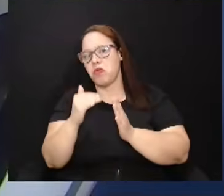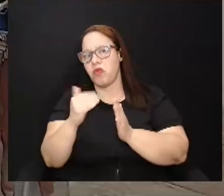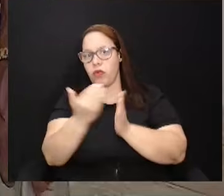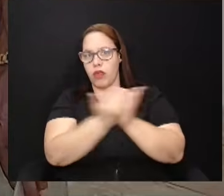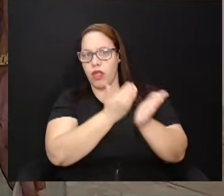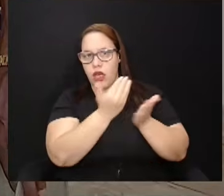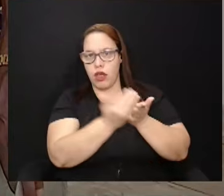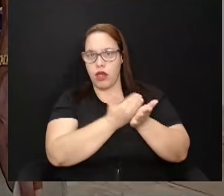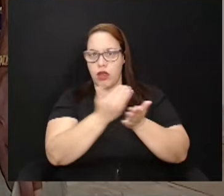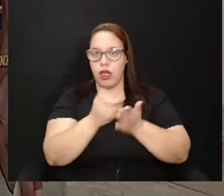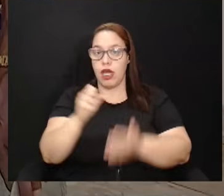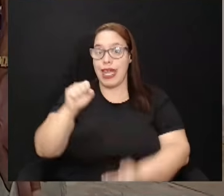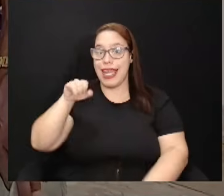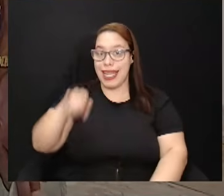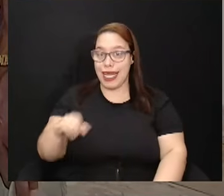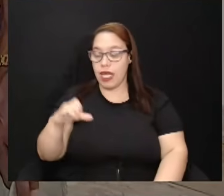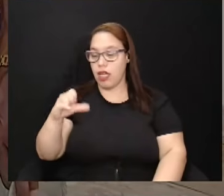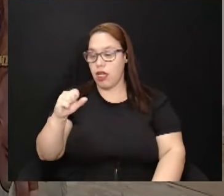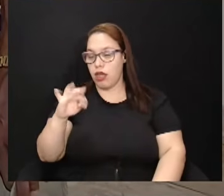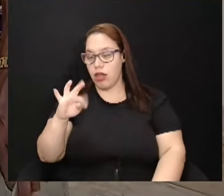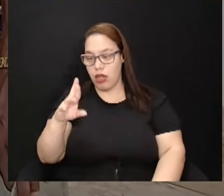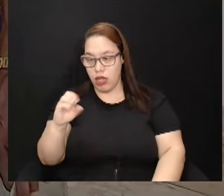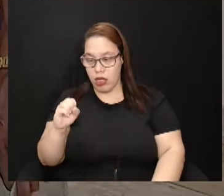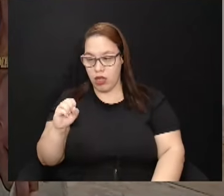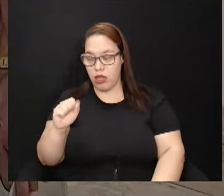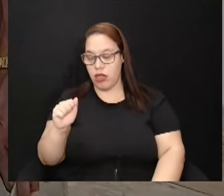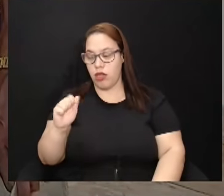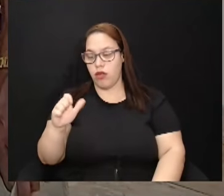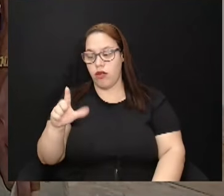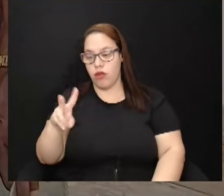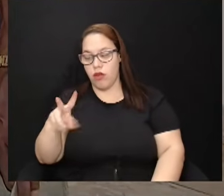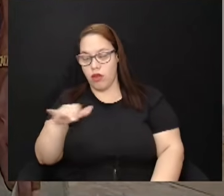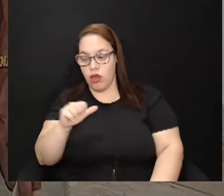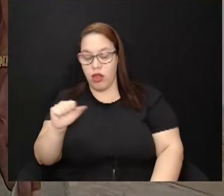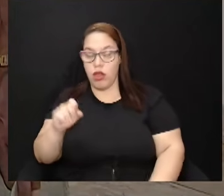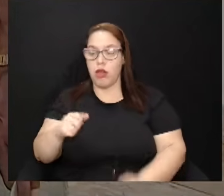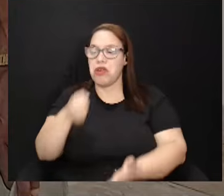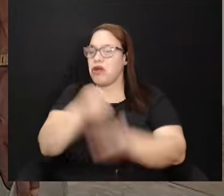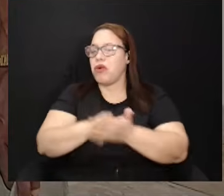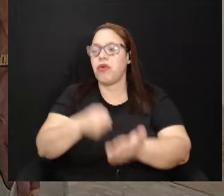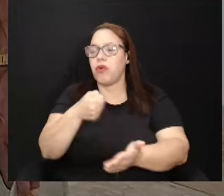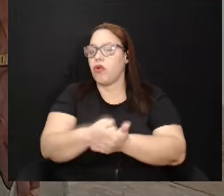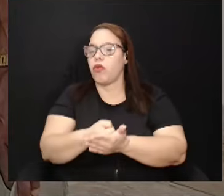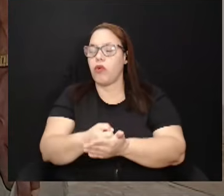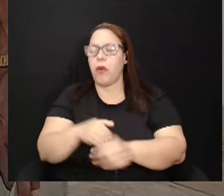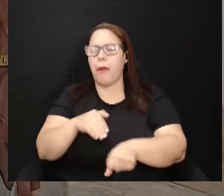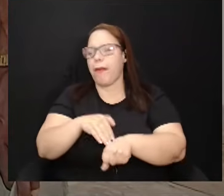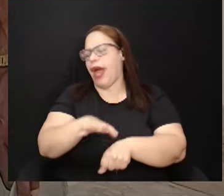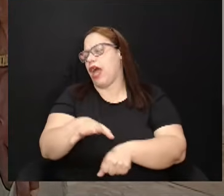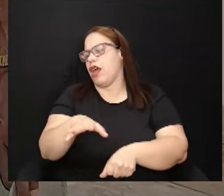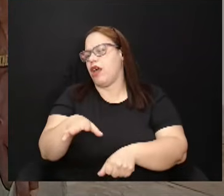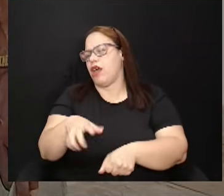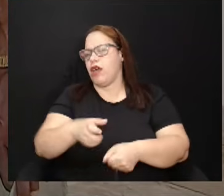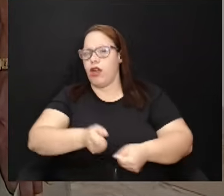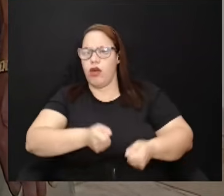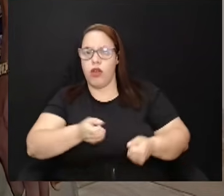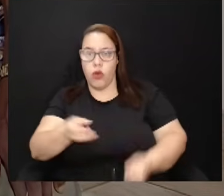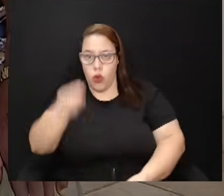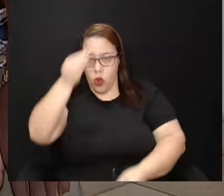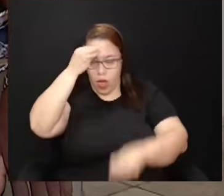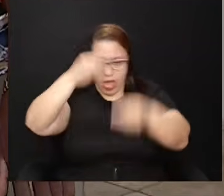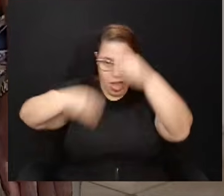Alves levou 3 anos, por que eu não ia dedicar o máximo para decorar os versos de Castro